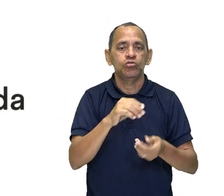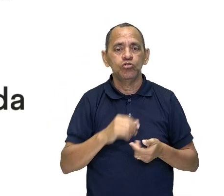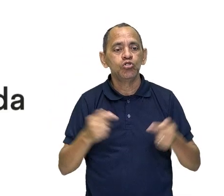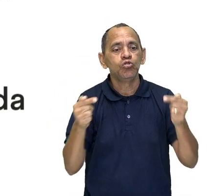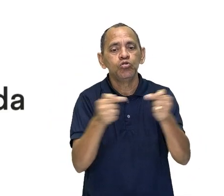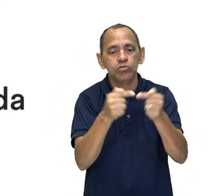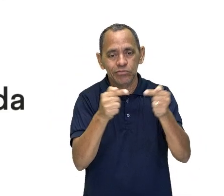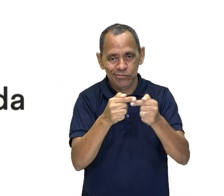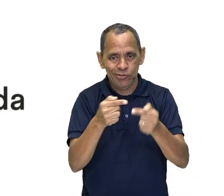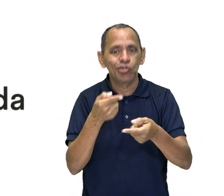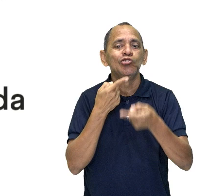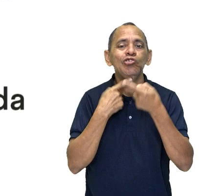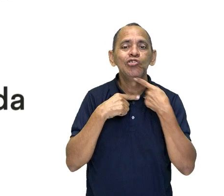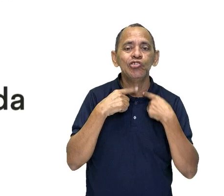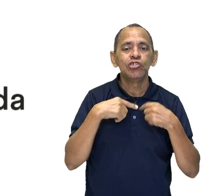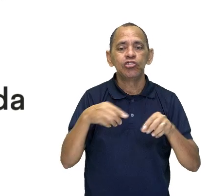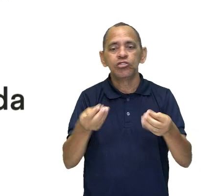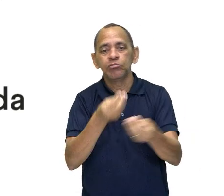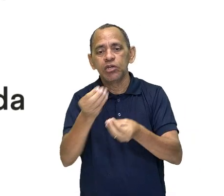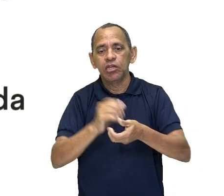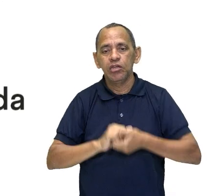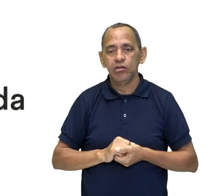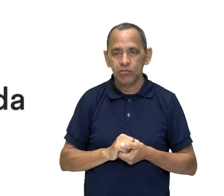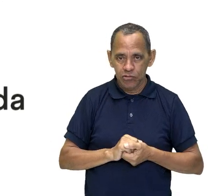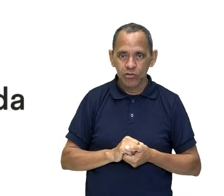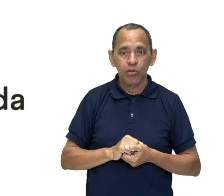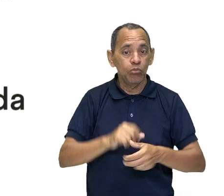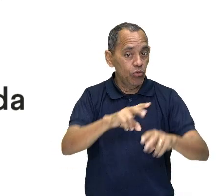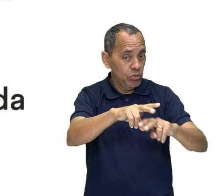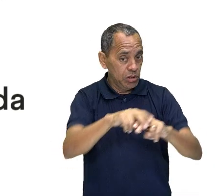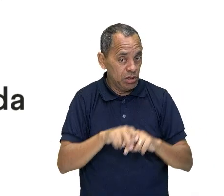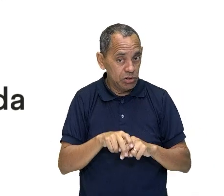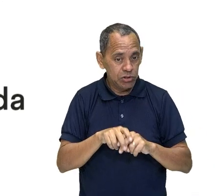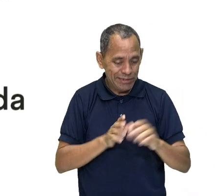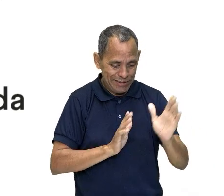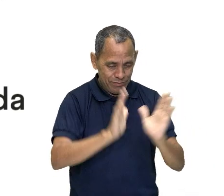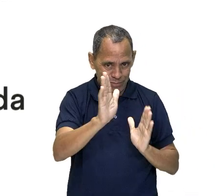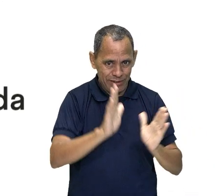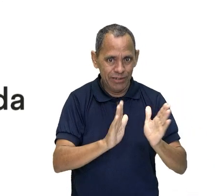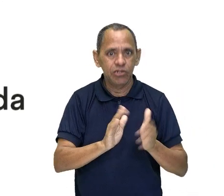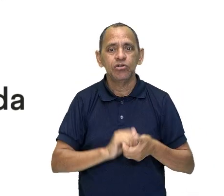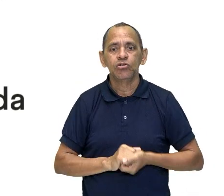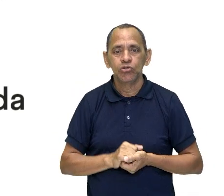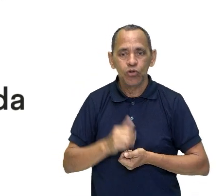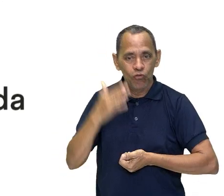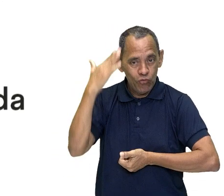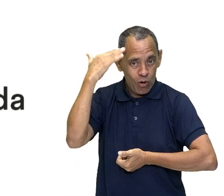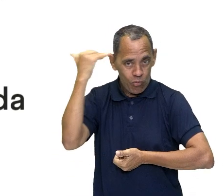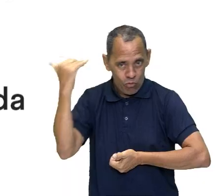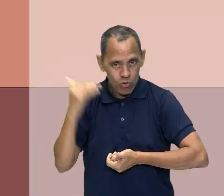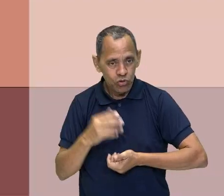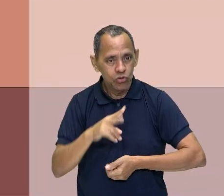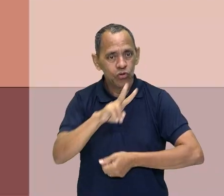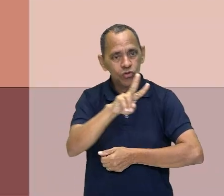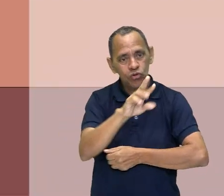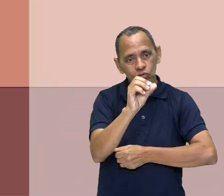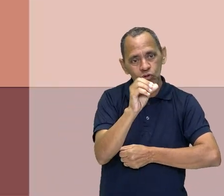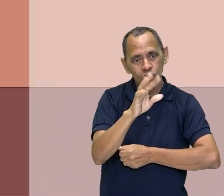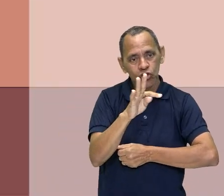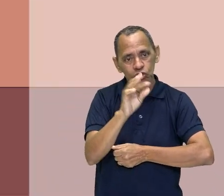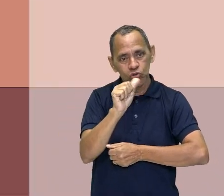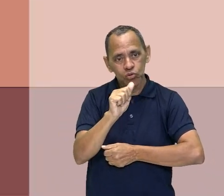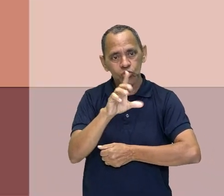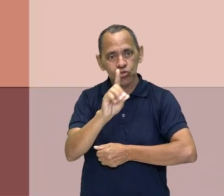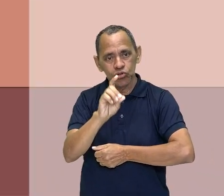de candidatos ficou conhecida como voto de cabresto. E aqui, galera, eu vou trazer para vocês um exemplo